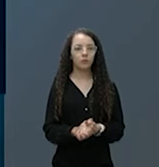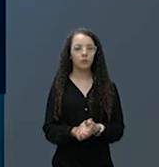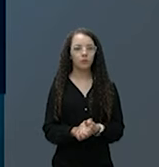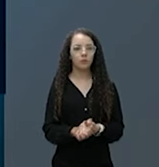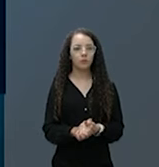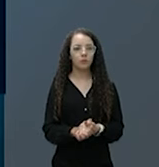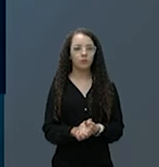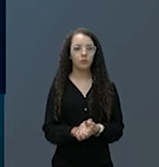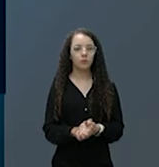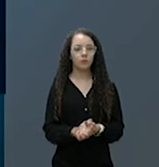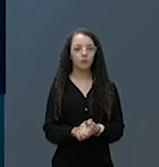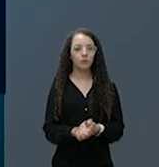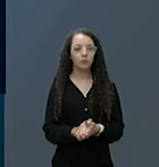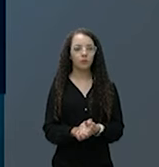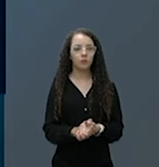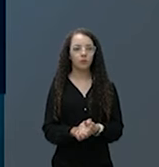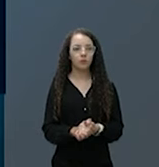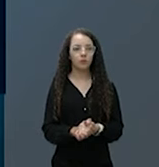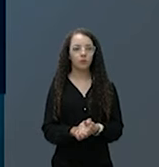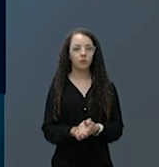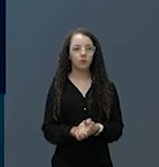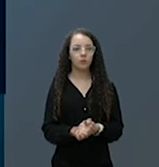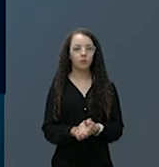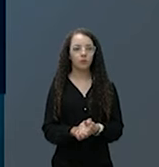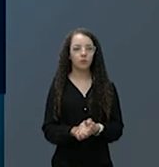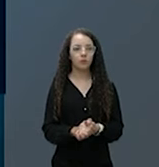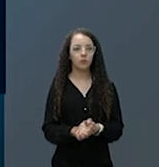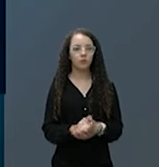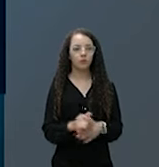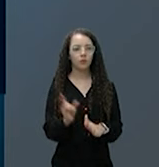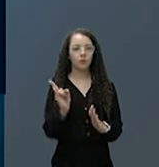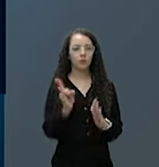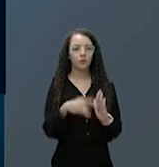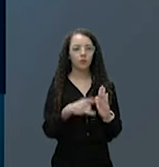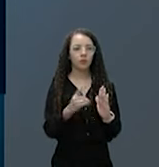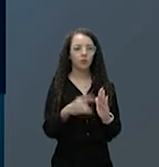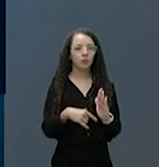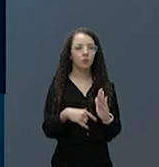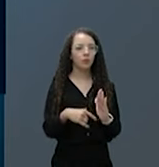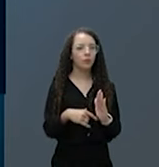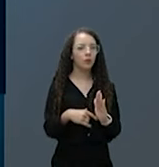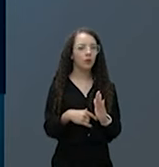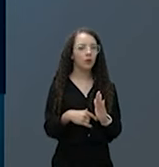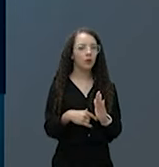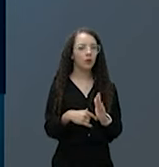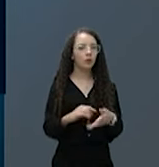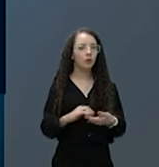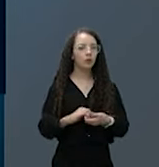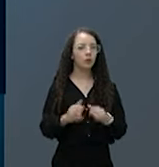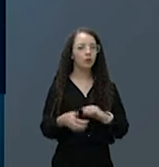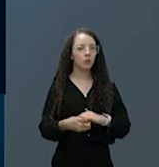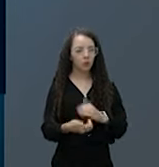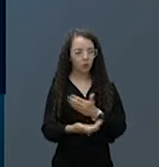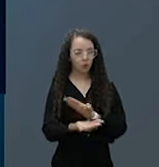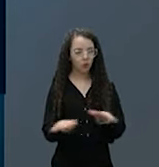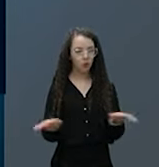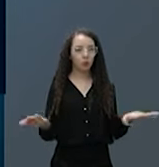Vou suplantar o relatório que faço no voto, senhora presidente, saudando novamente a todos.